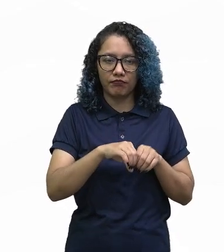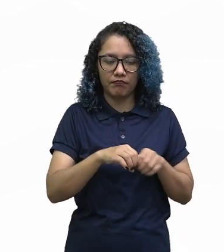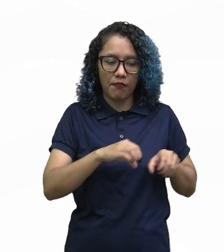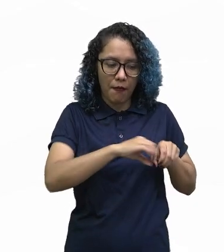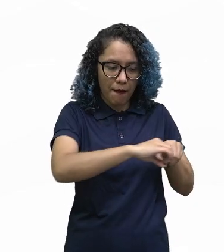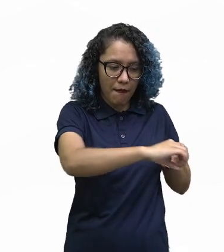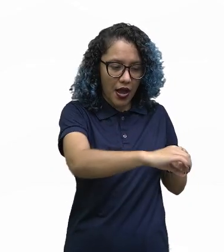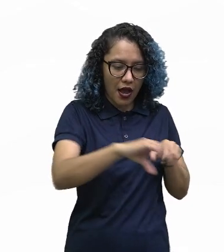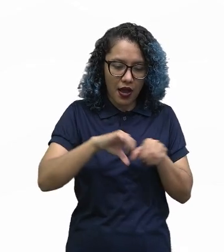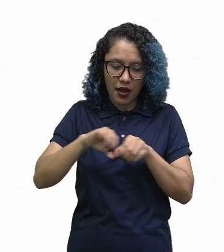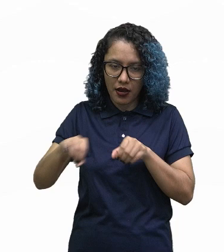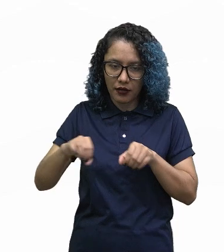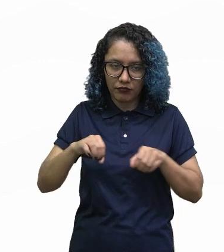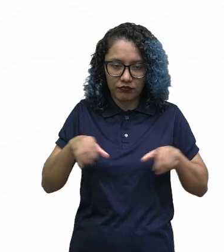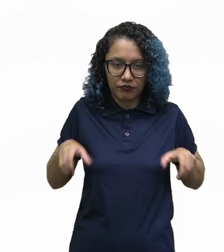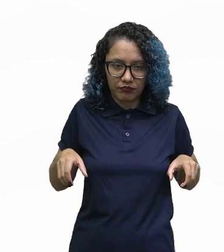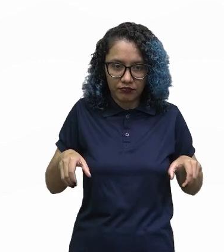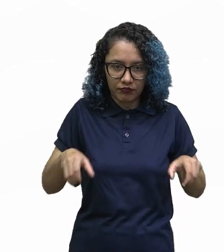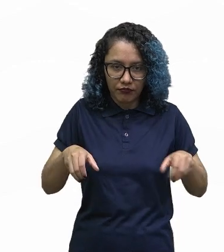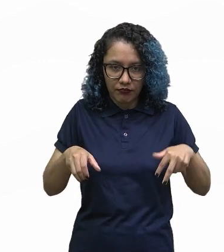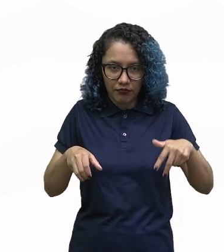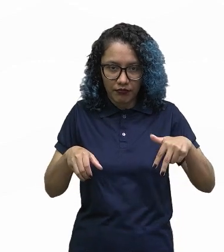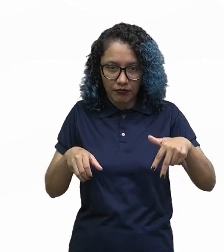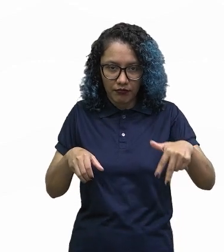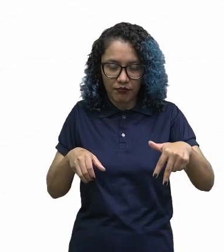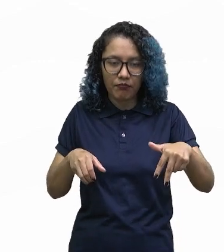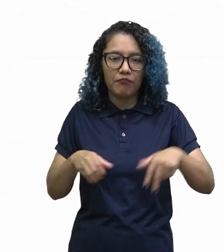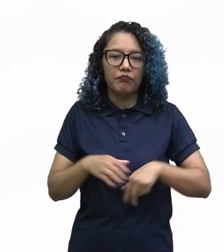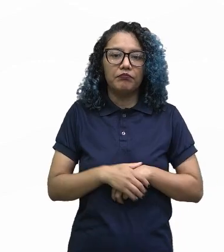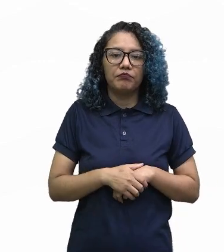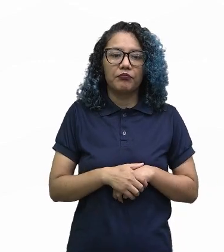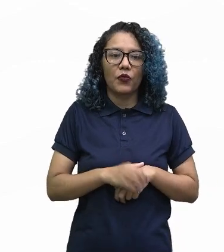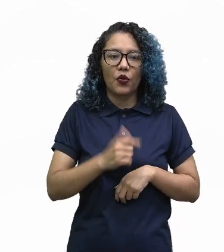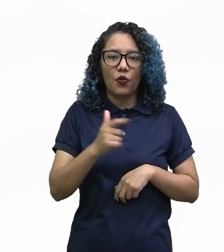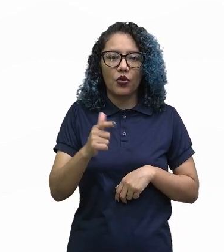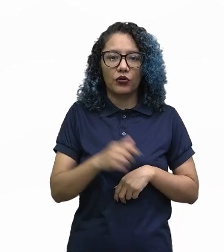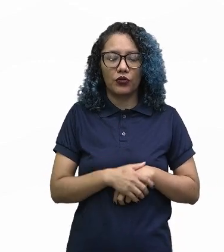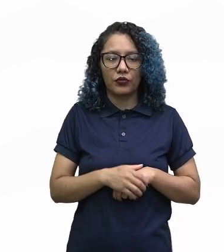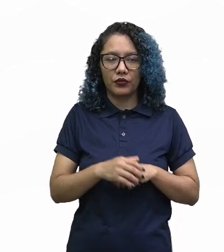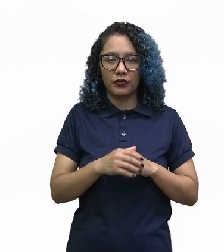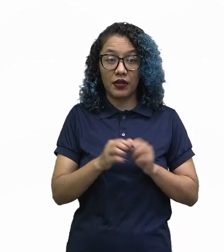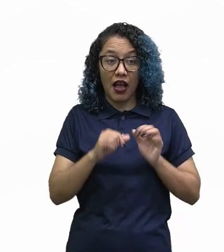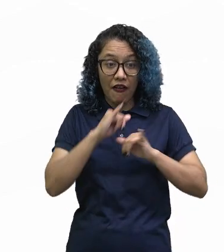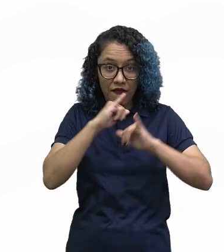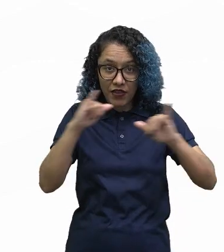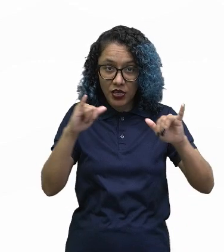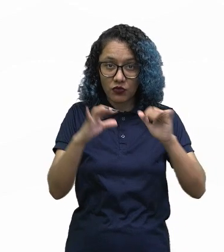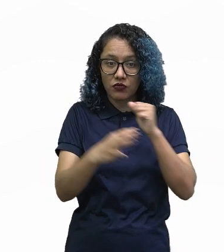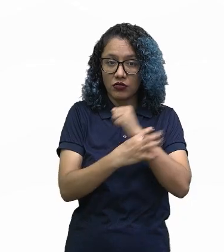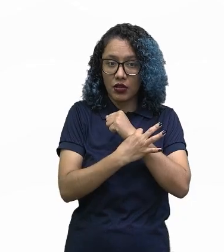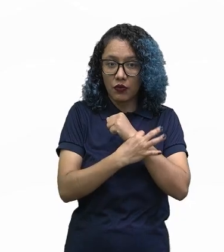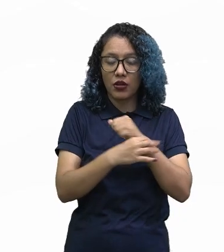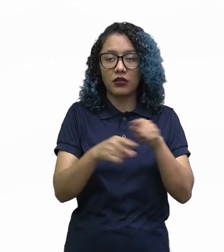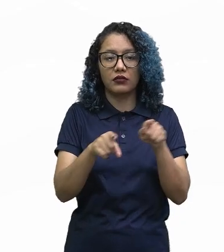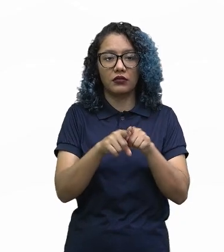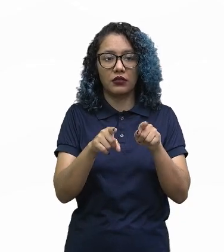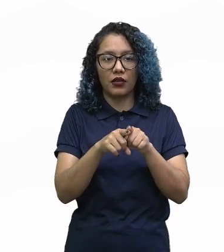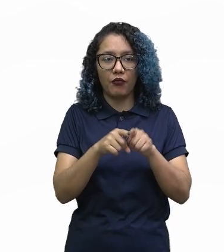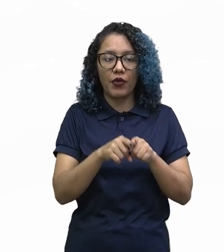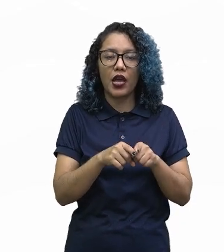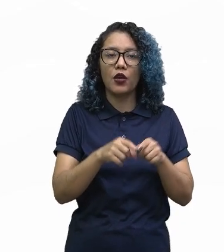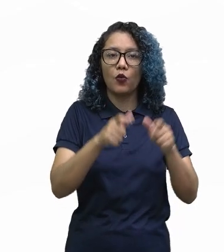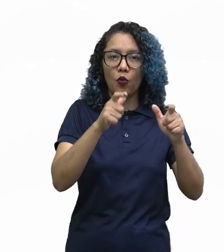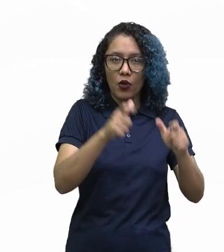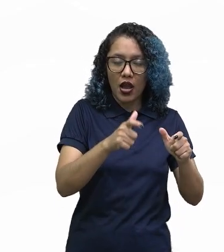andar, andar se apoiando, claro. Sinalização de segurança, guarda-roupas,